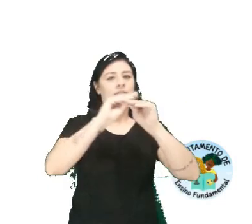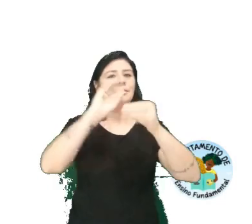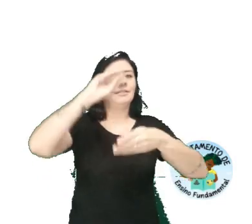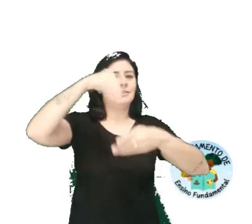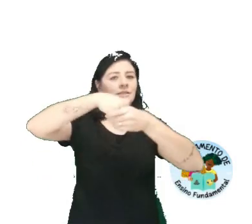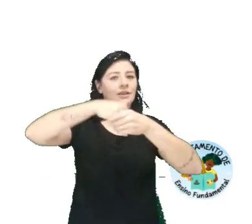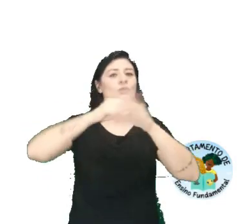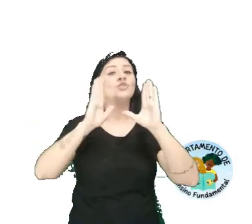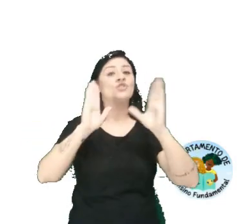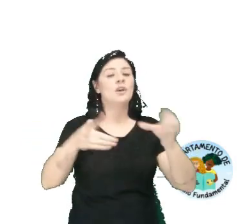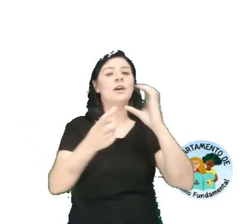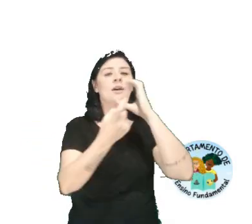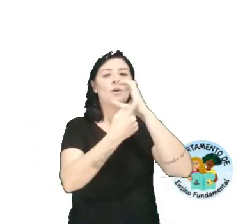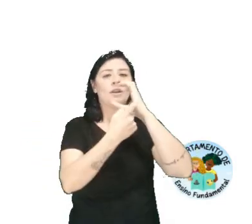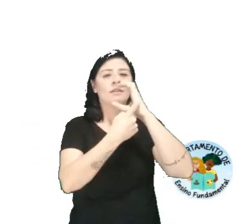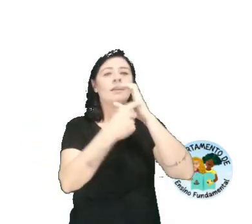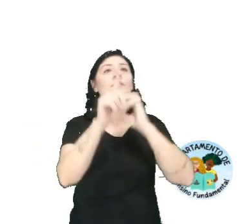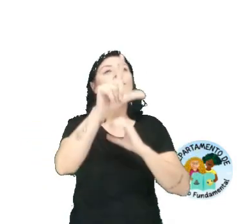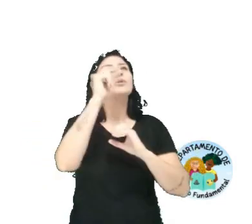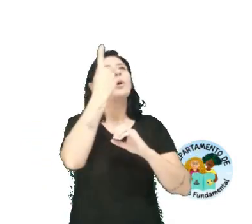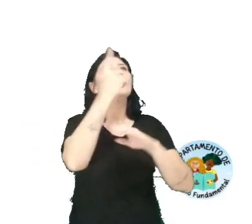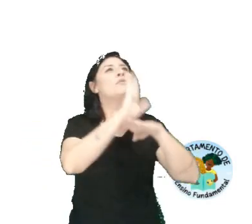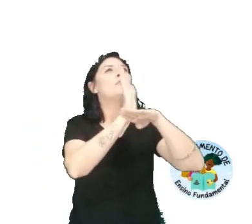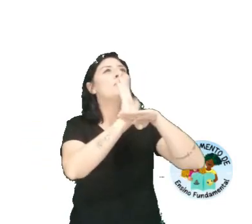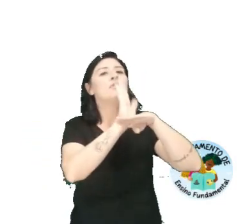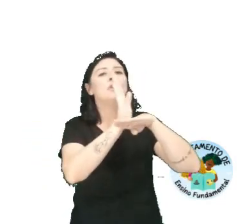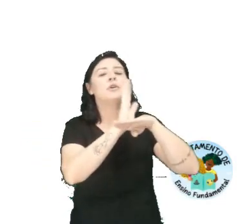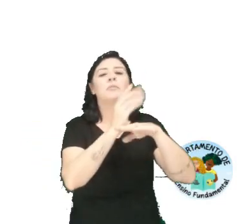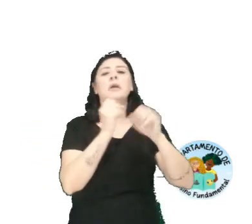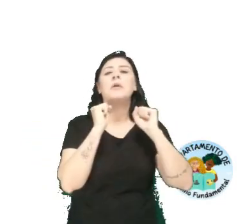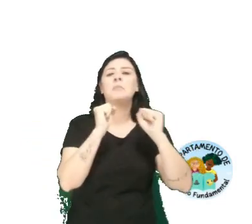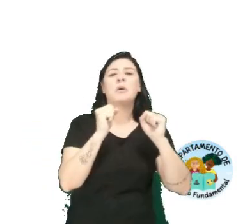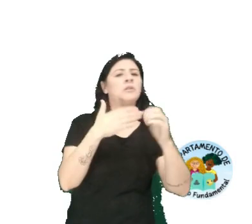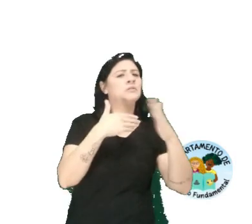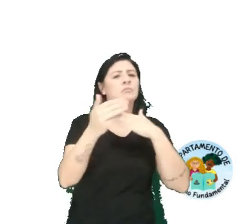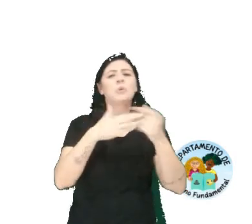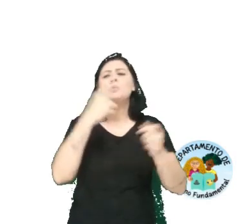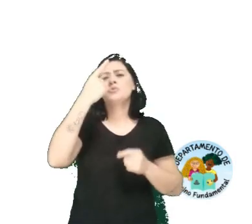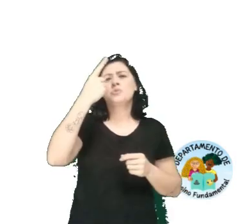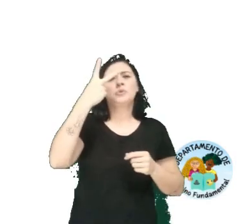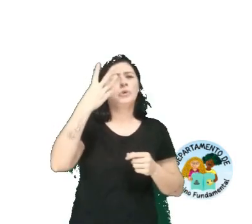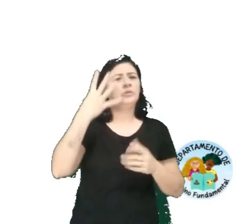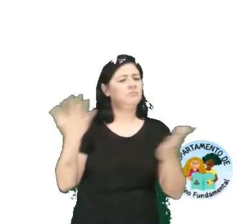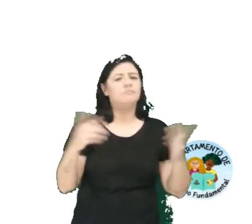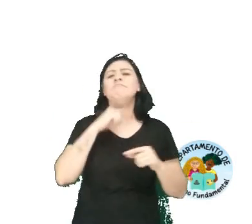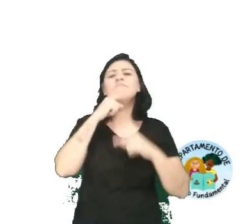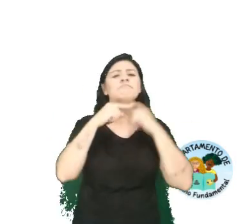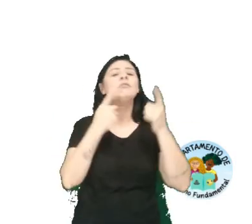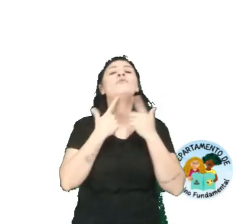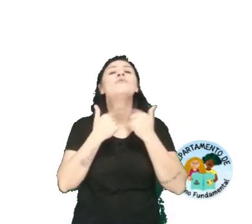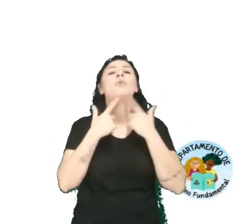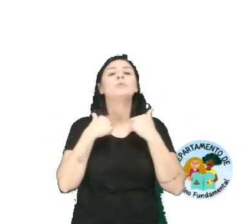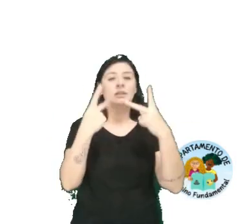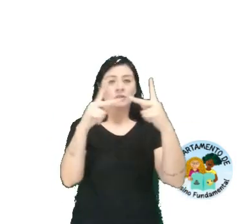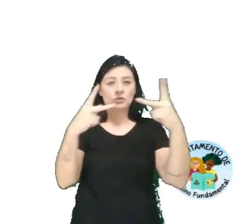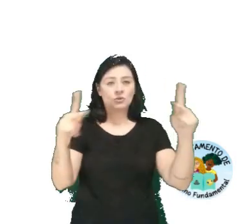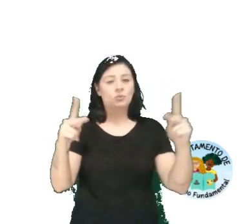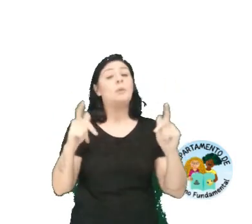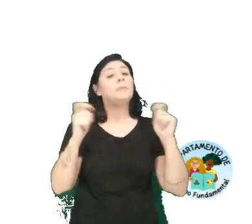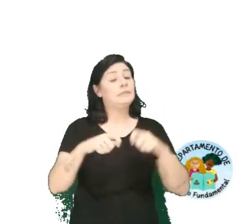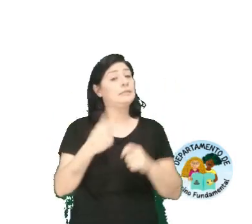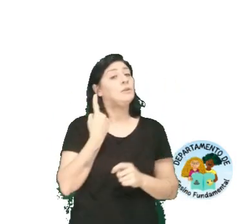vídeo do Conectar para fazer esse plano. Pode ser um vídeo, 2 vídeos, quantos vocês quiserem. Né? É importante que tenha pelo menos um.